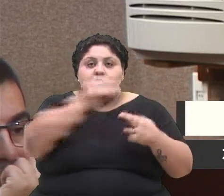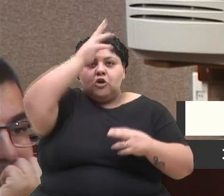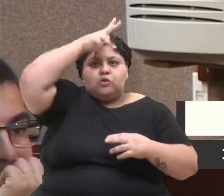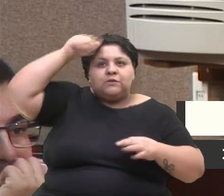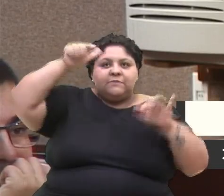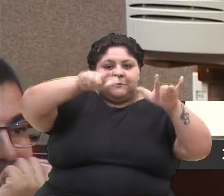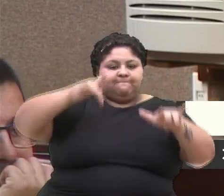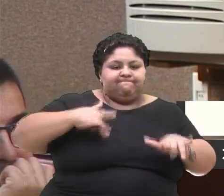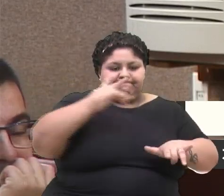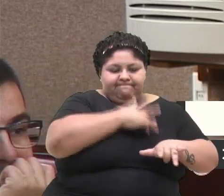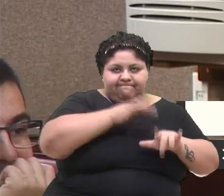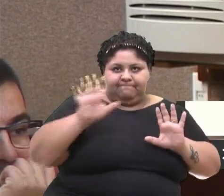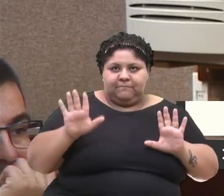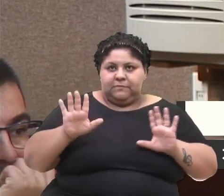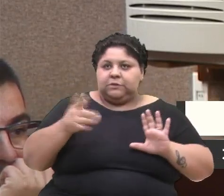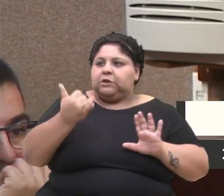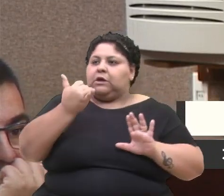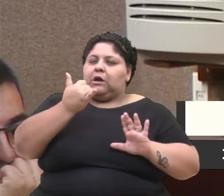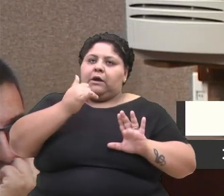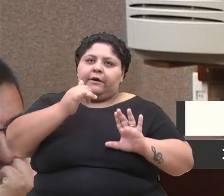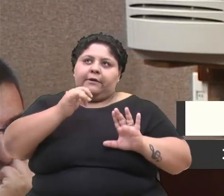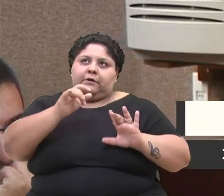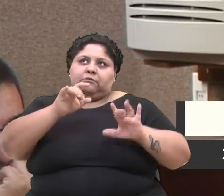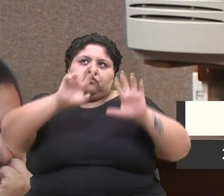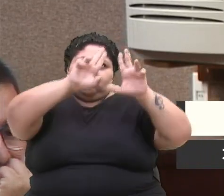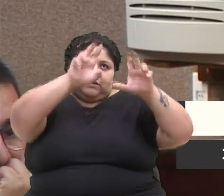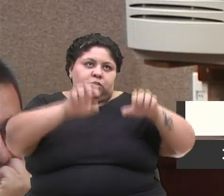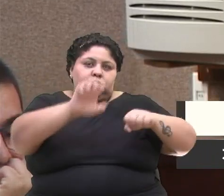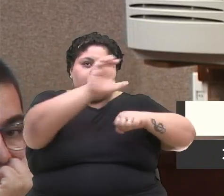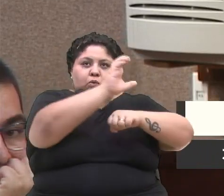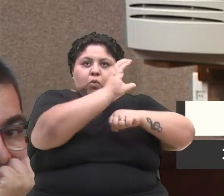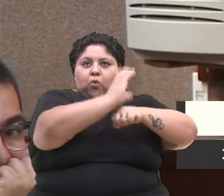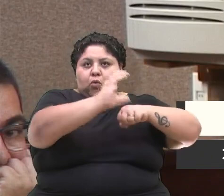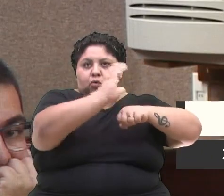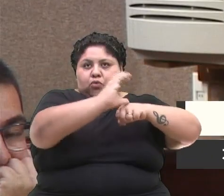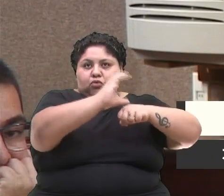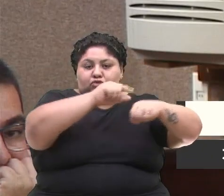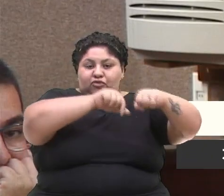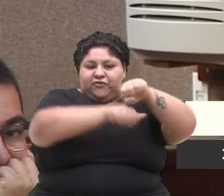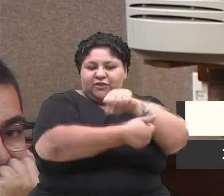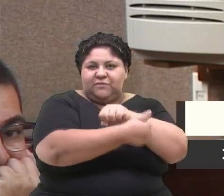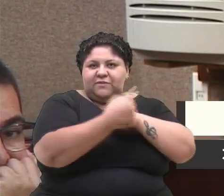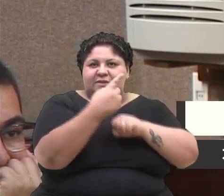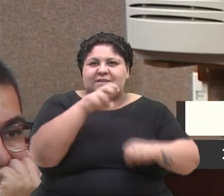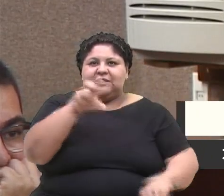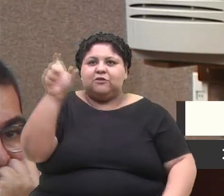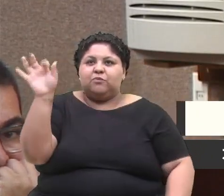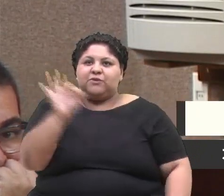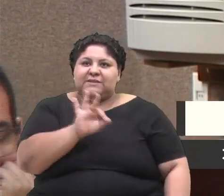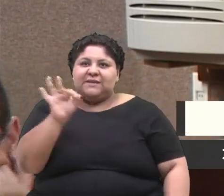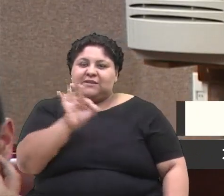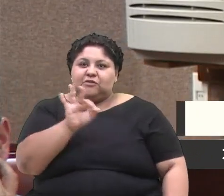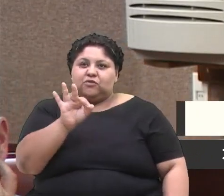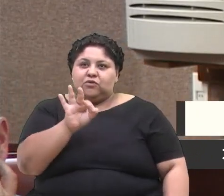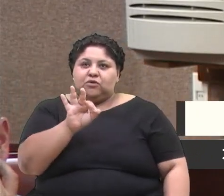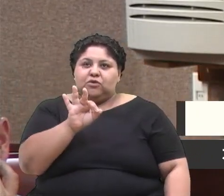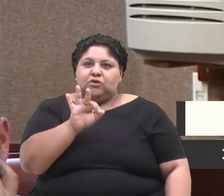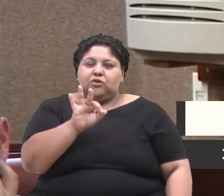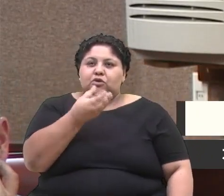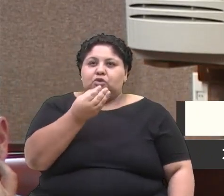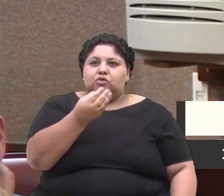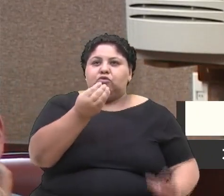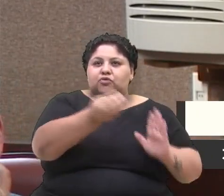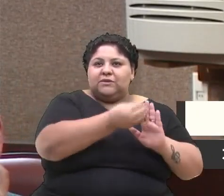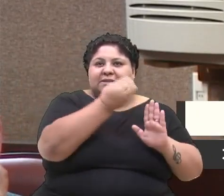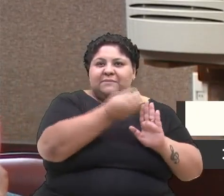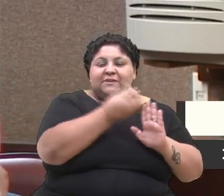vamos dizer, constitucional de investimentos em 15% do orçamento na saúde, o município já extrapolou isso em